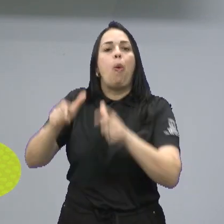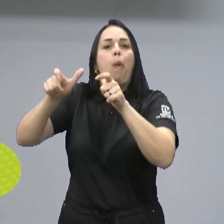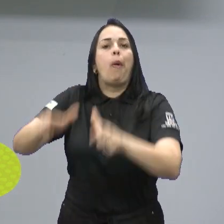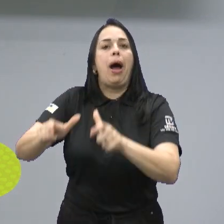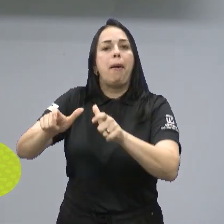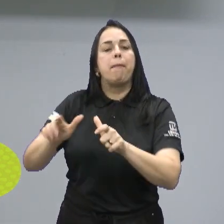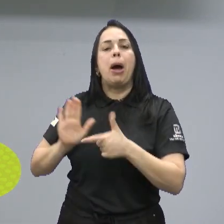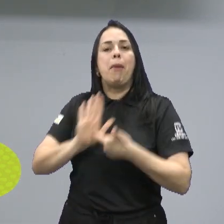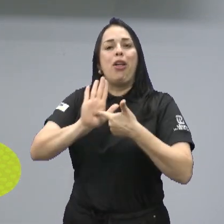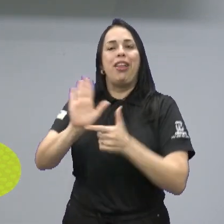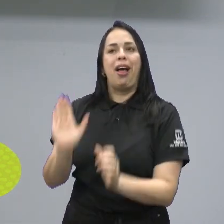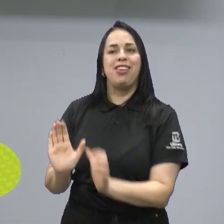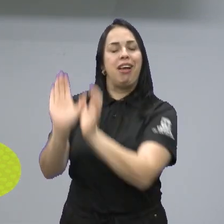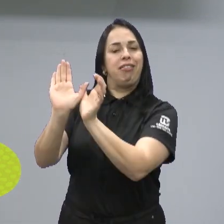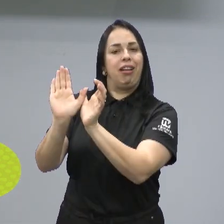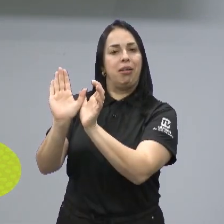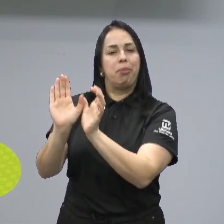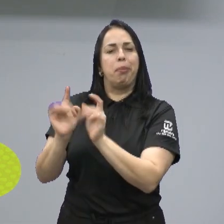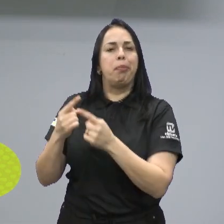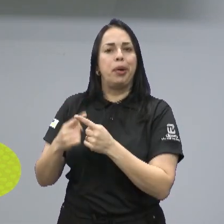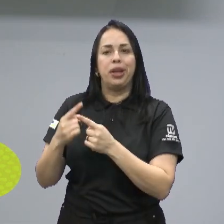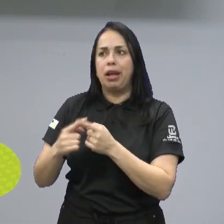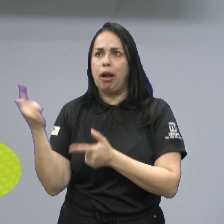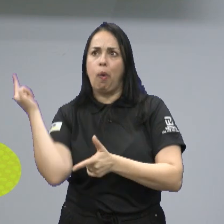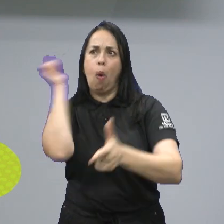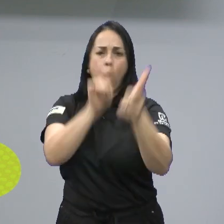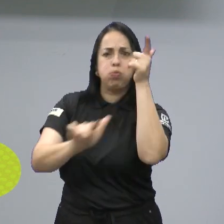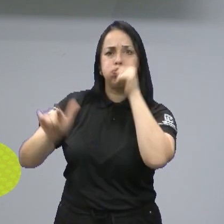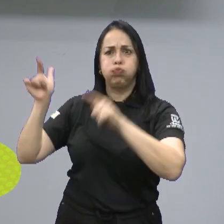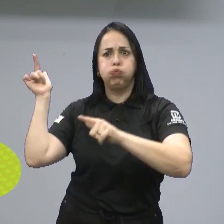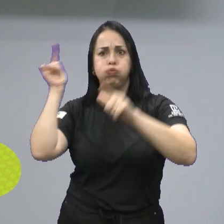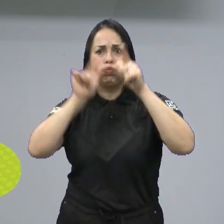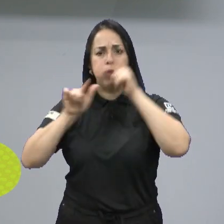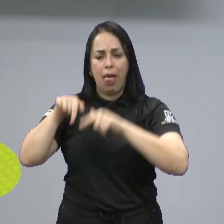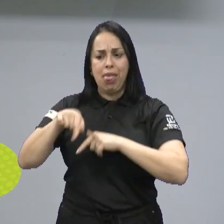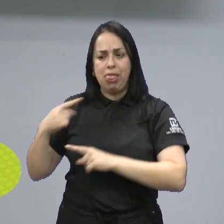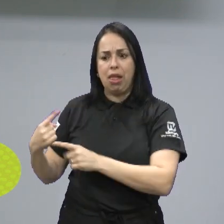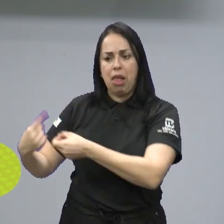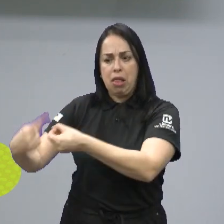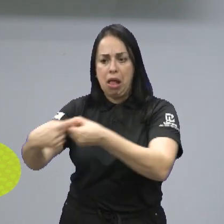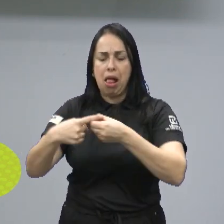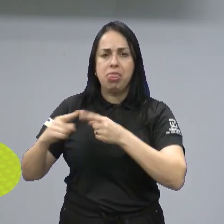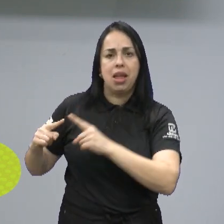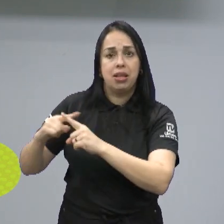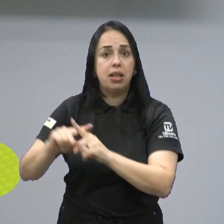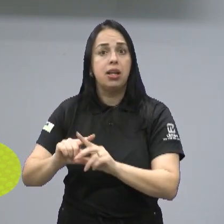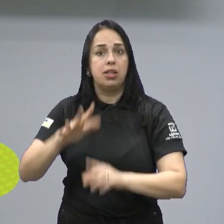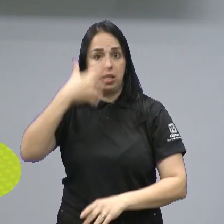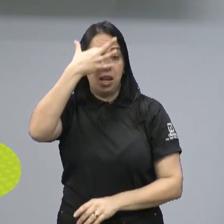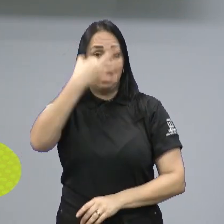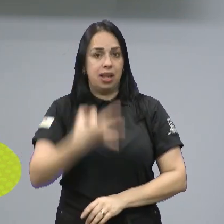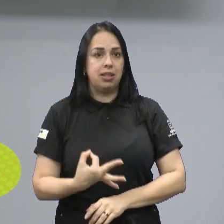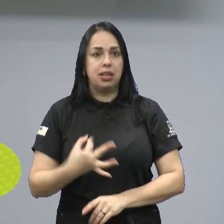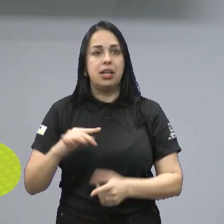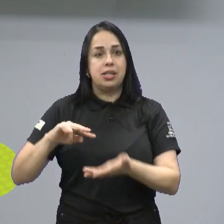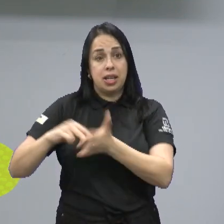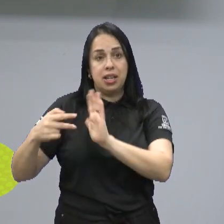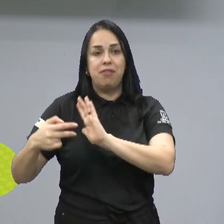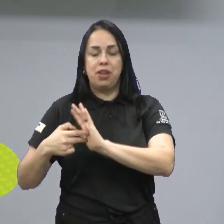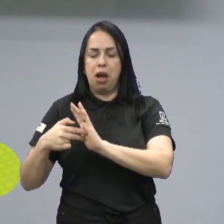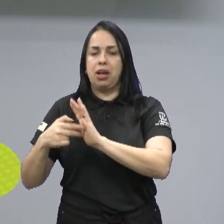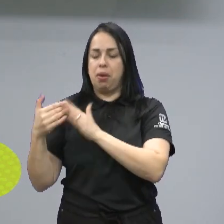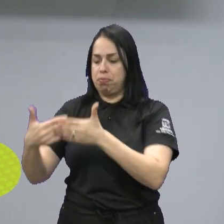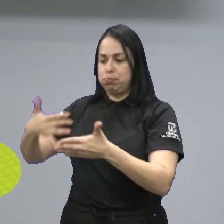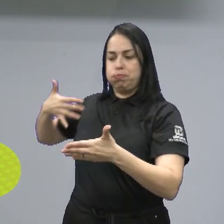Tá doido, a cidade não para de empilhar conquista dentro dos jogos regionais. Sem dúvidas, isso é consequência de um trabalho a